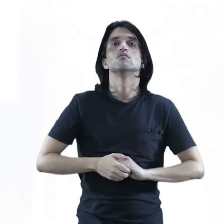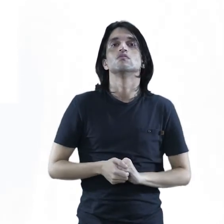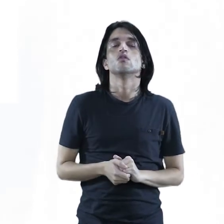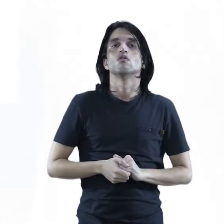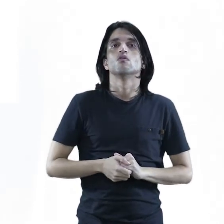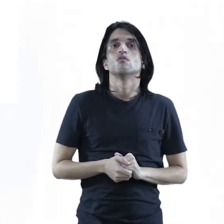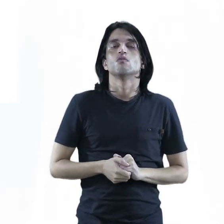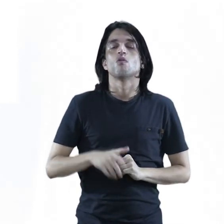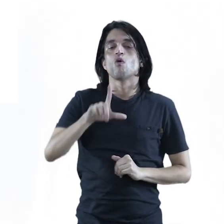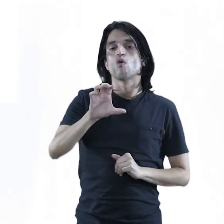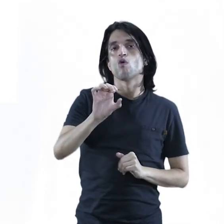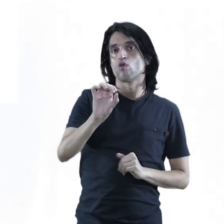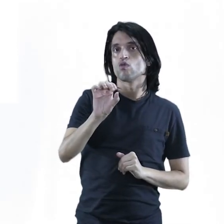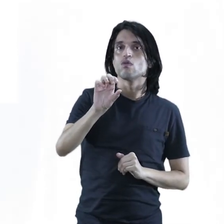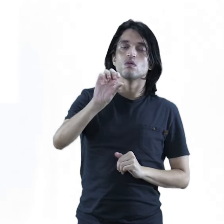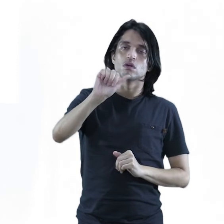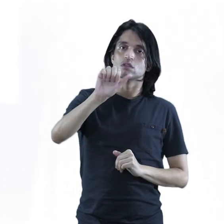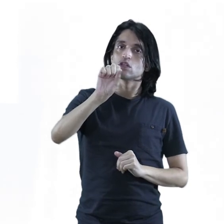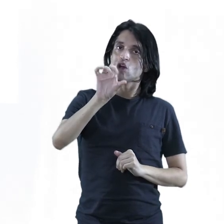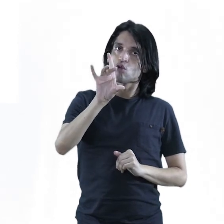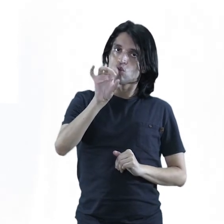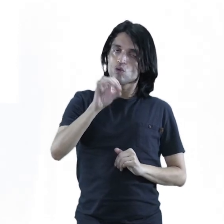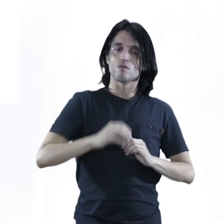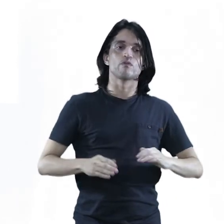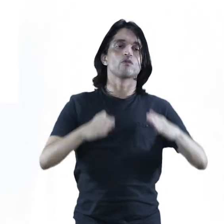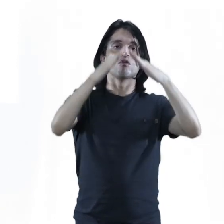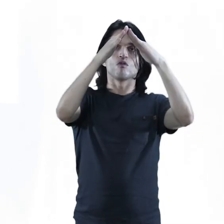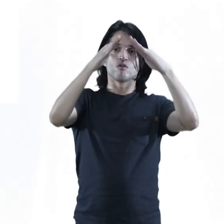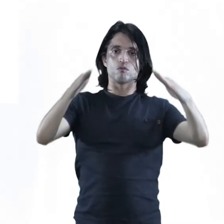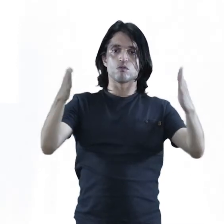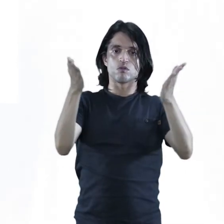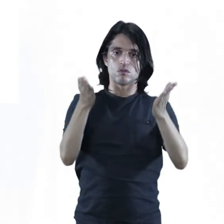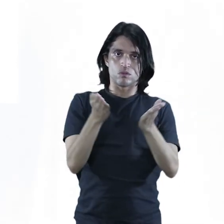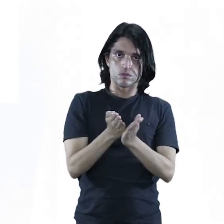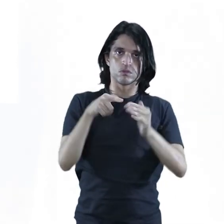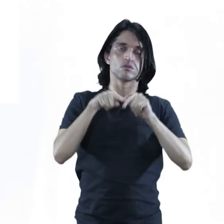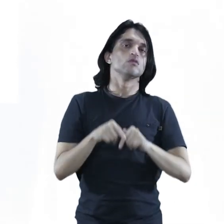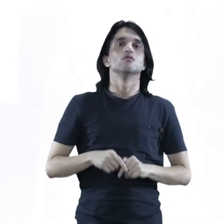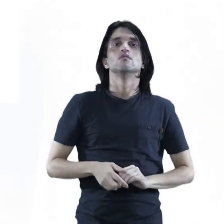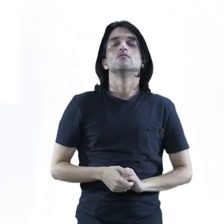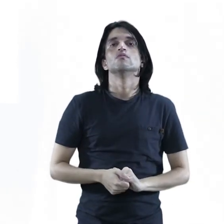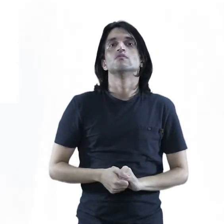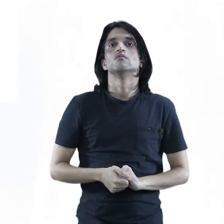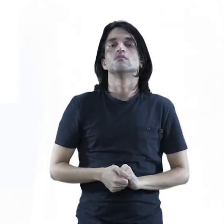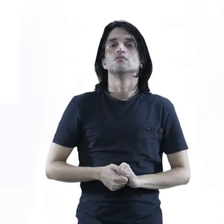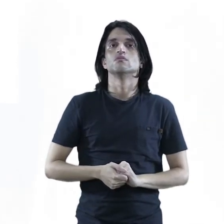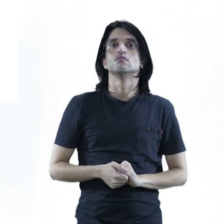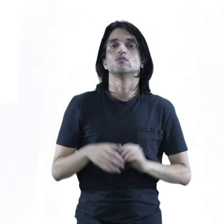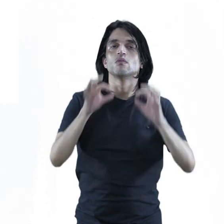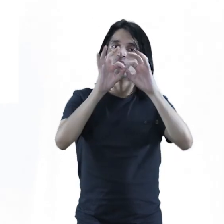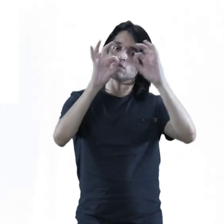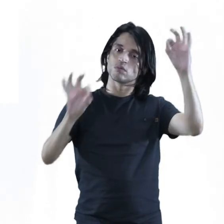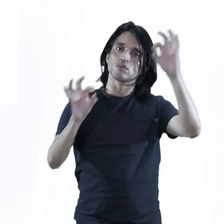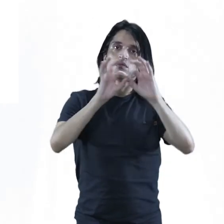na mesma medida. E quadrado, é todo paralelogramo que possui os 4 ângulos retos e os 4 lados da mesma